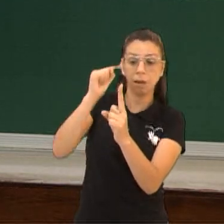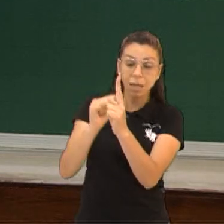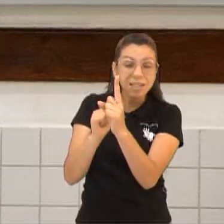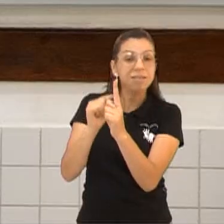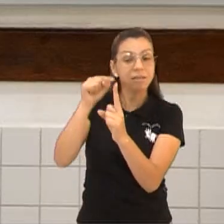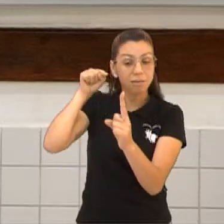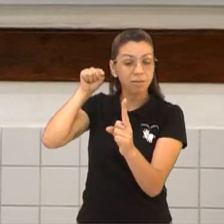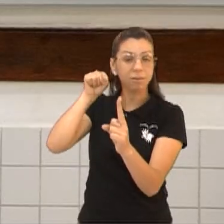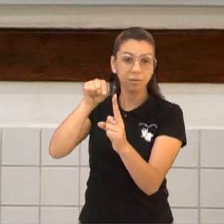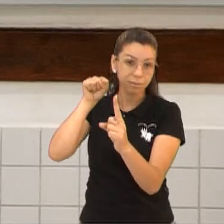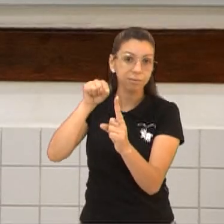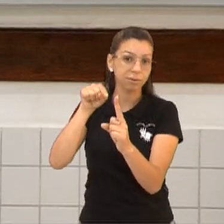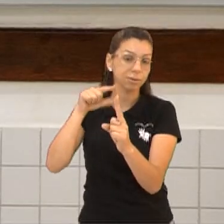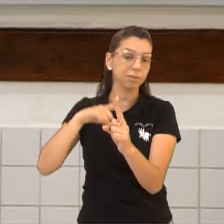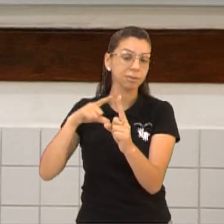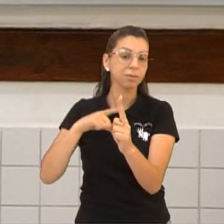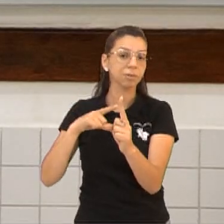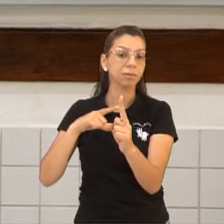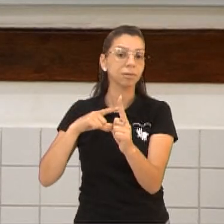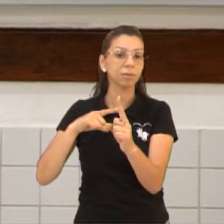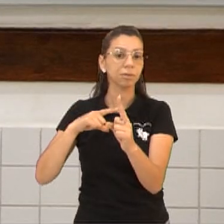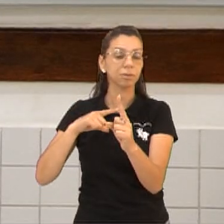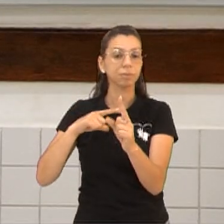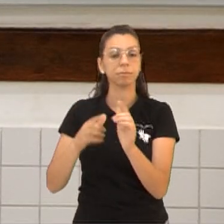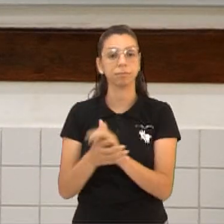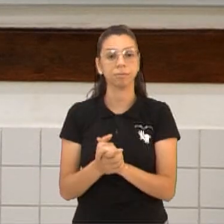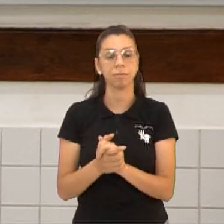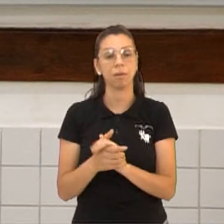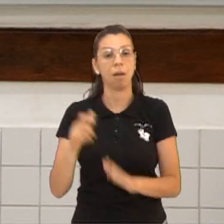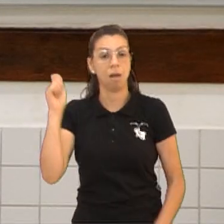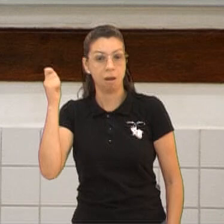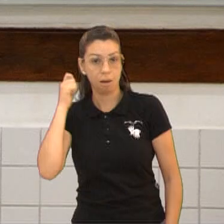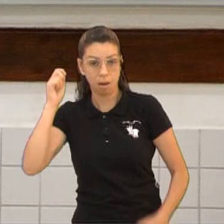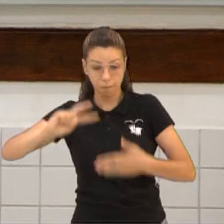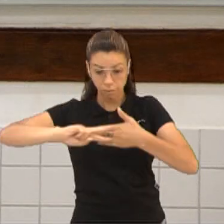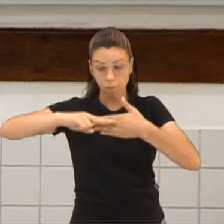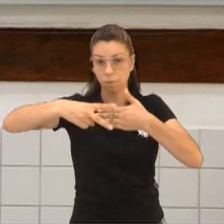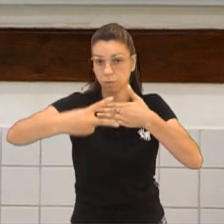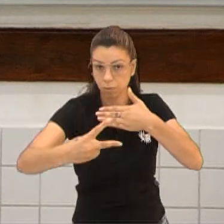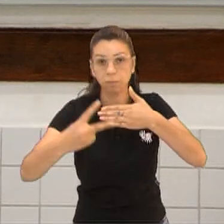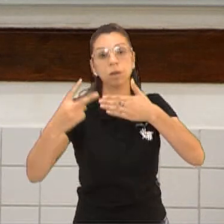ele pode ter severas consequências para o clima.